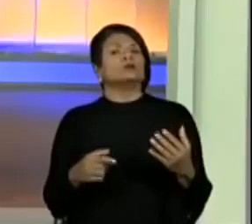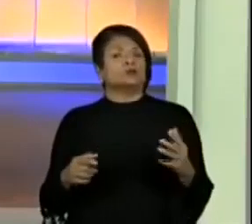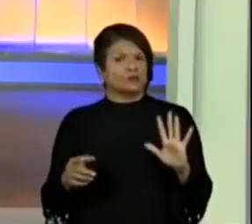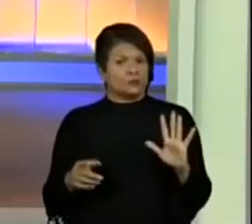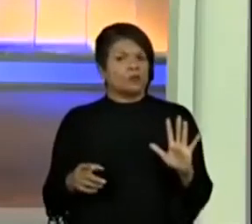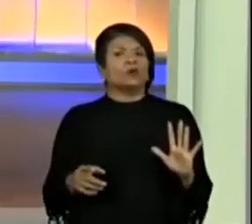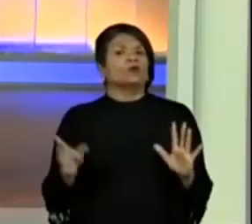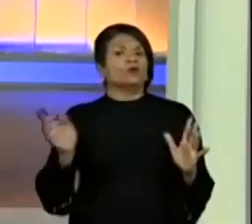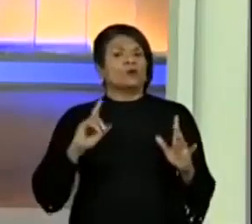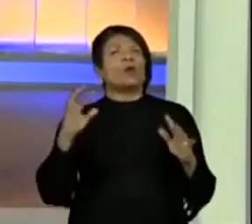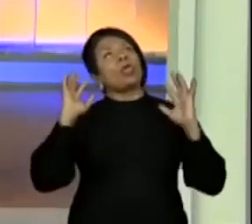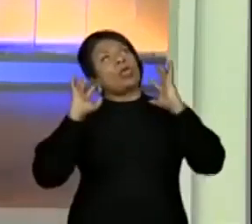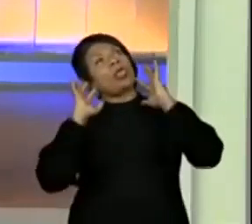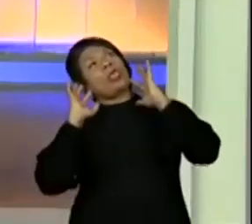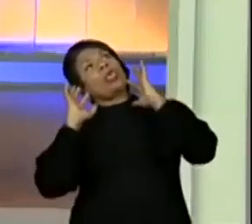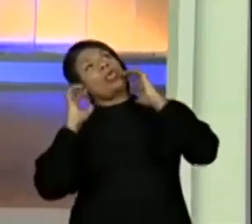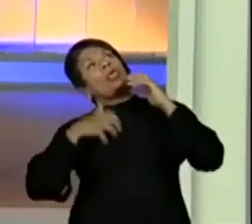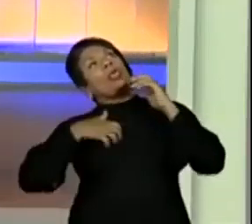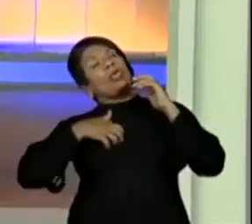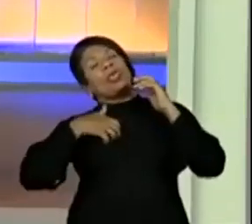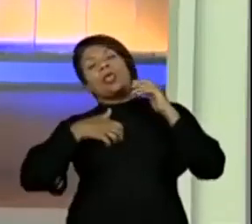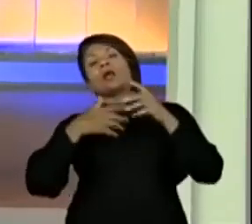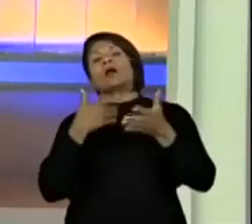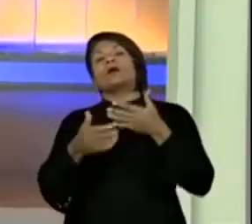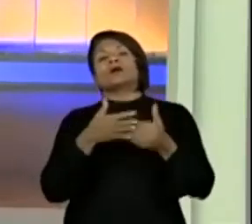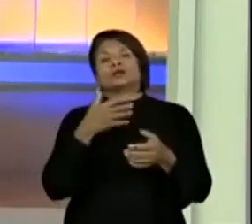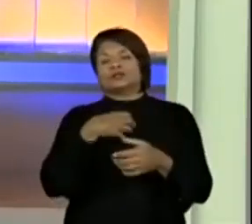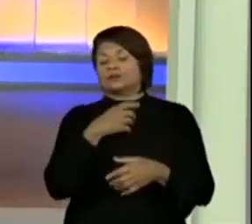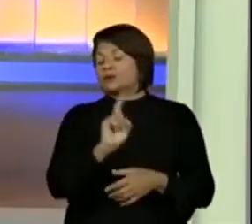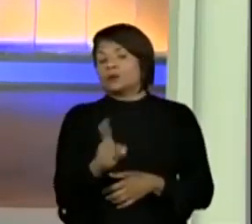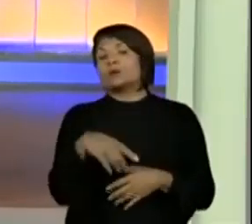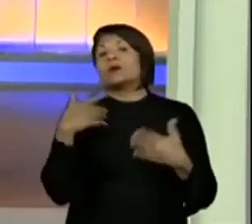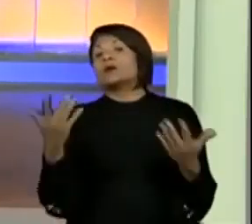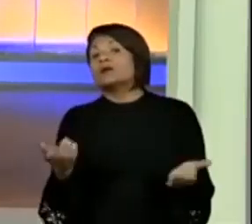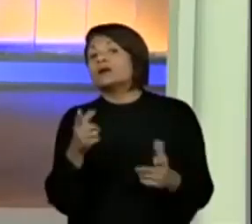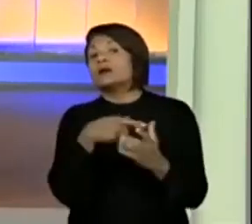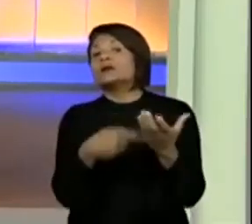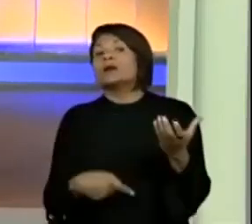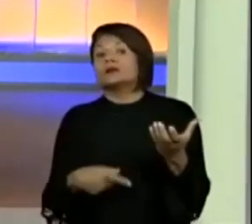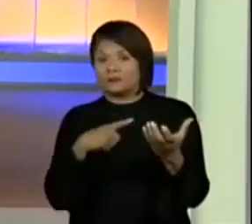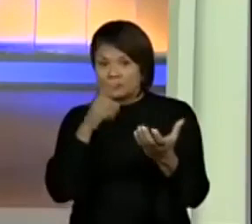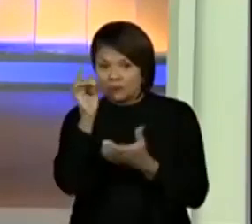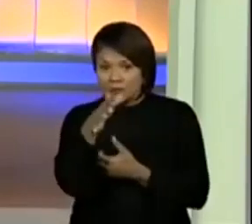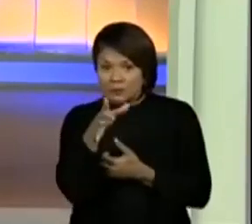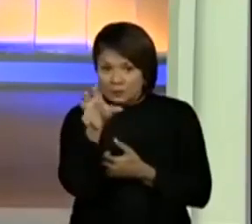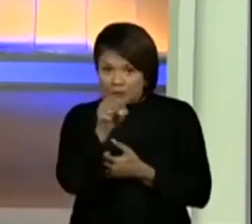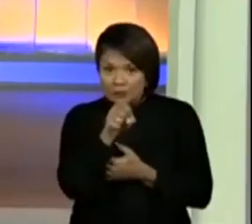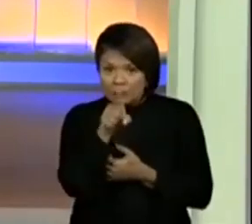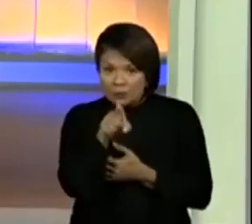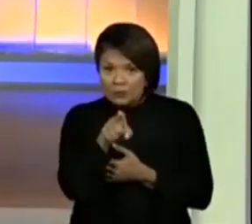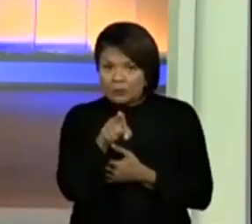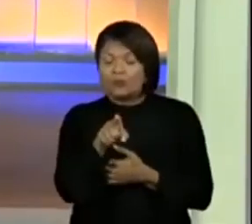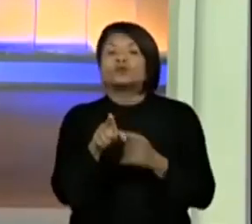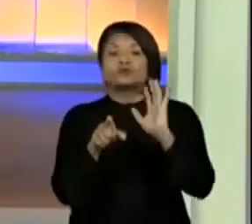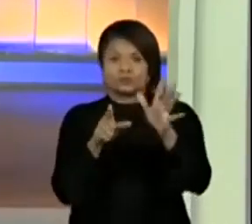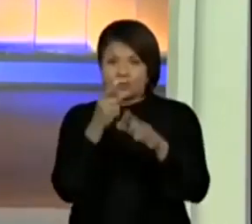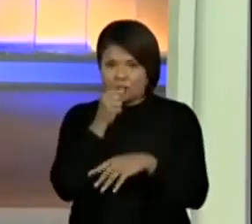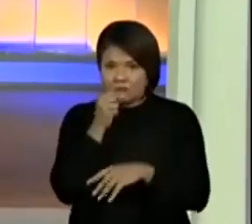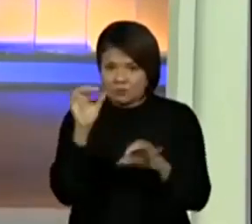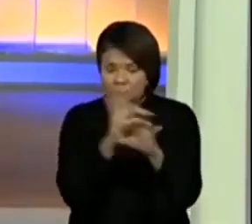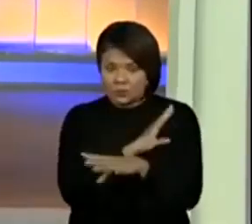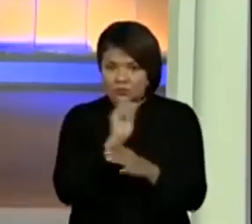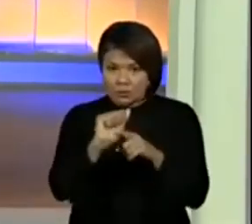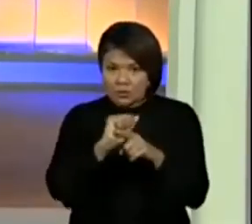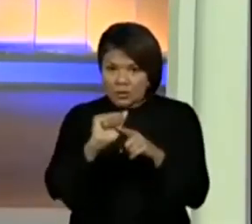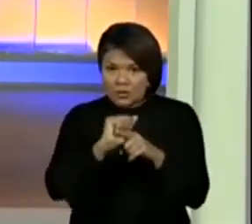aí largado, fazendo as coisas de qualquer jeito. Cadê o seu caderno? Estão com o caderno aí? Pegaram o caderno? Pegaram lápis, a borracha,